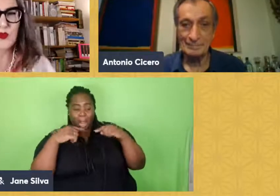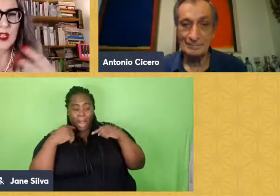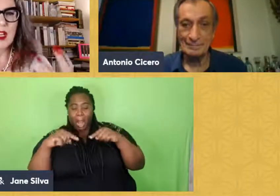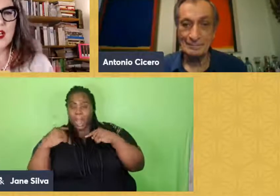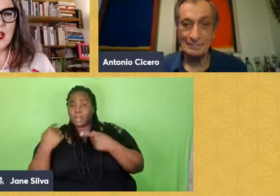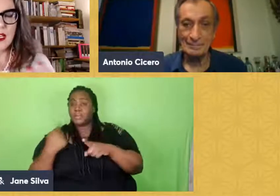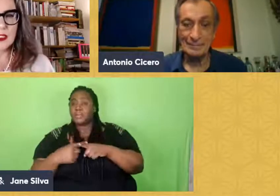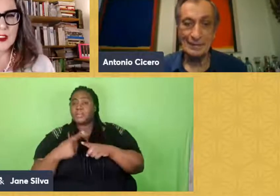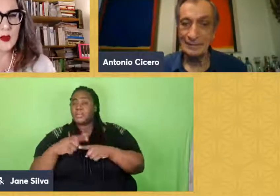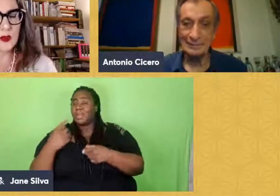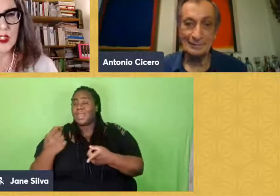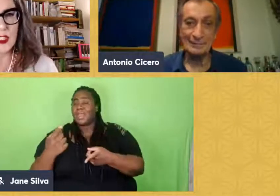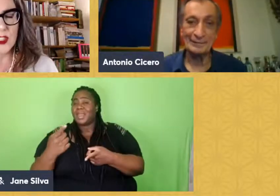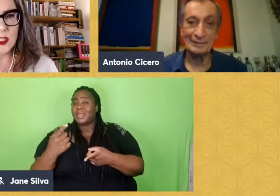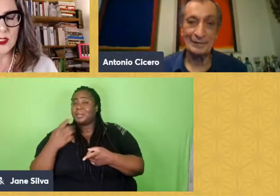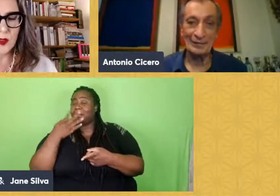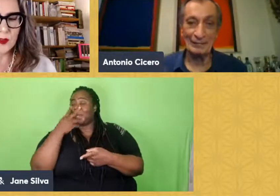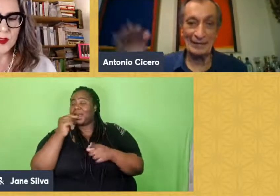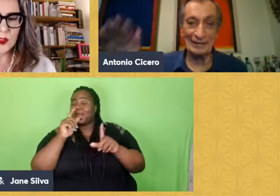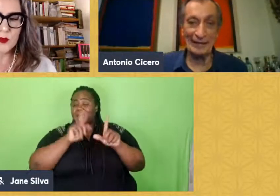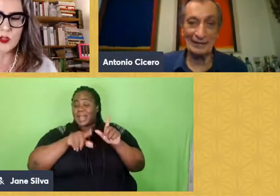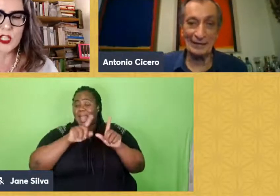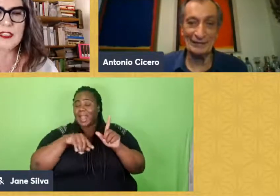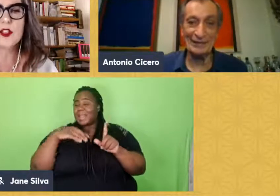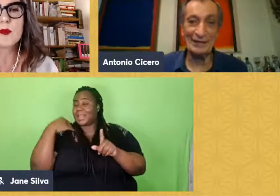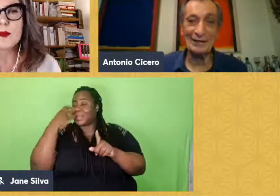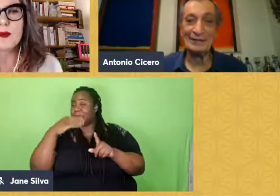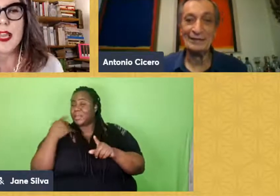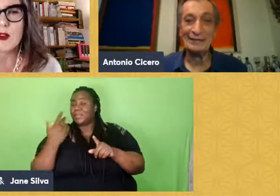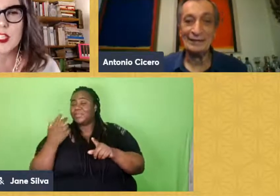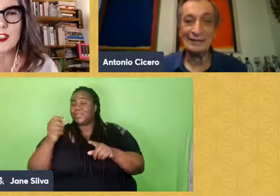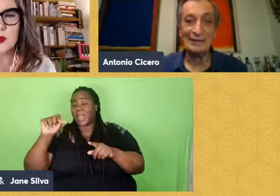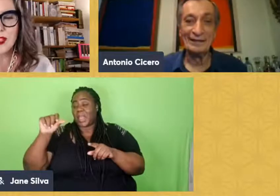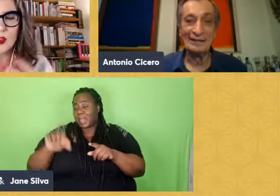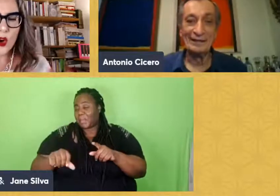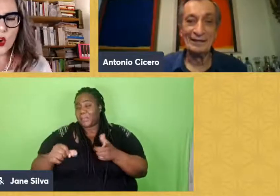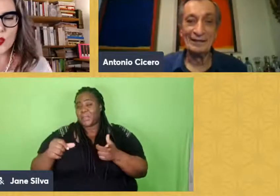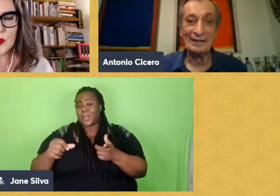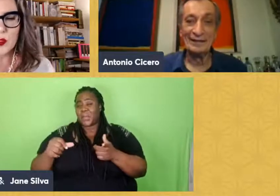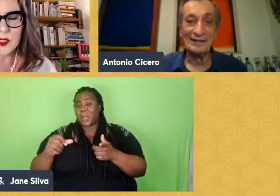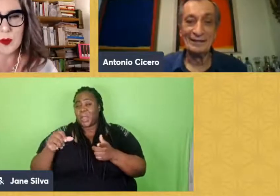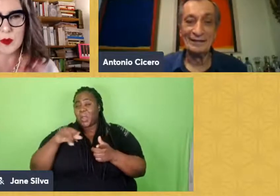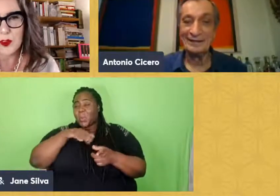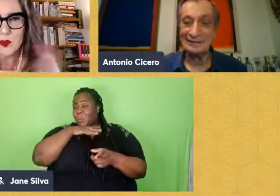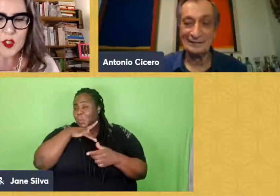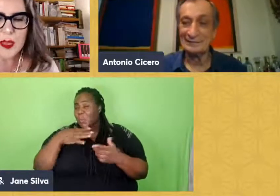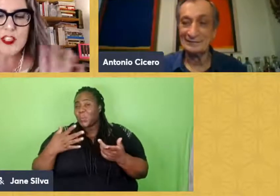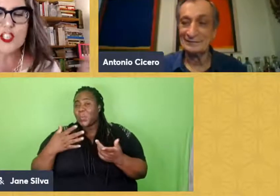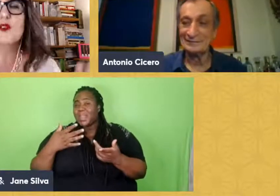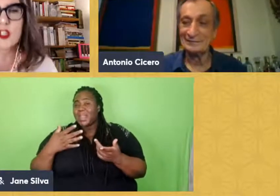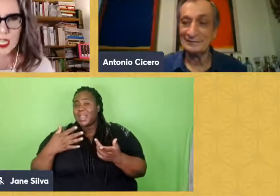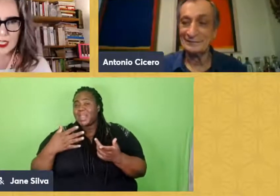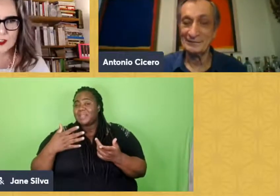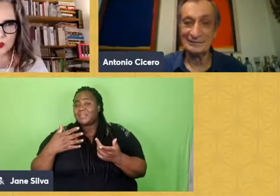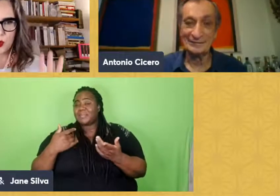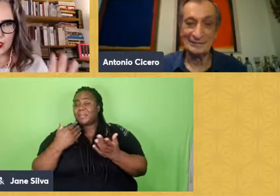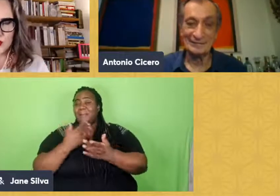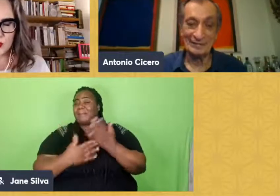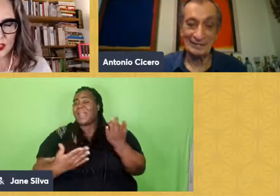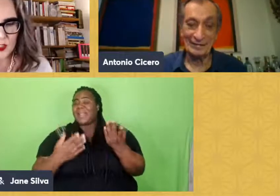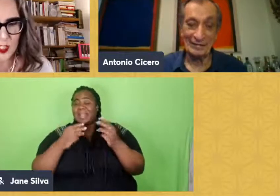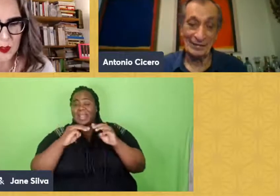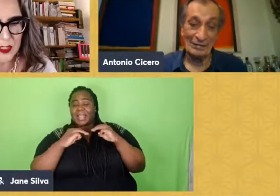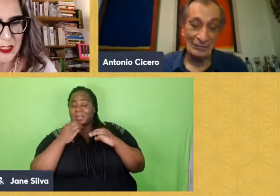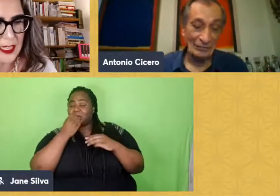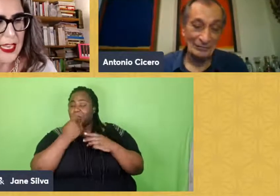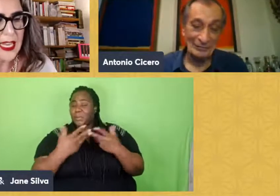fosse a letra de canção fosse um gênero menor, a música popular, fosse um desperdício de talento poético,